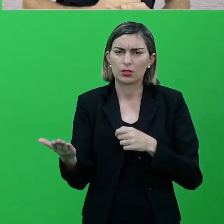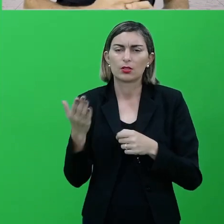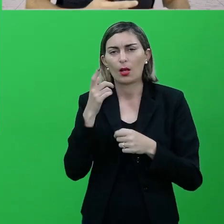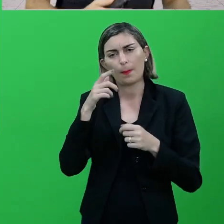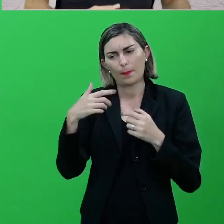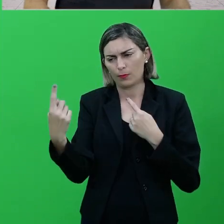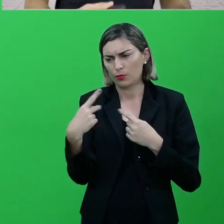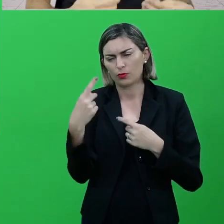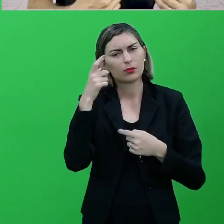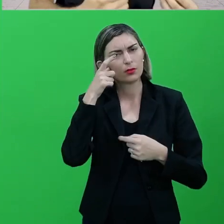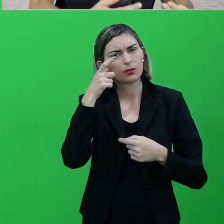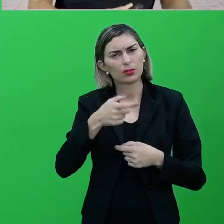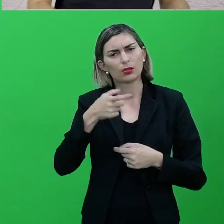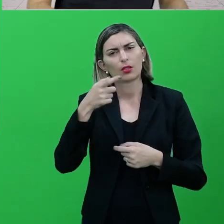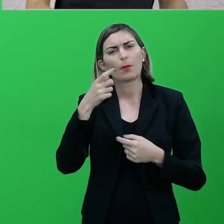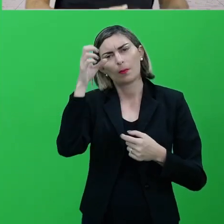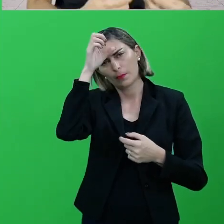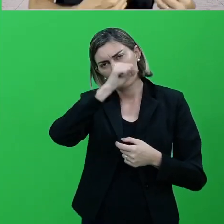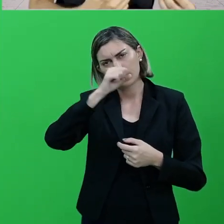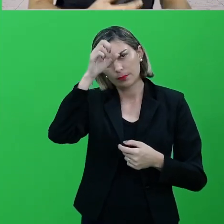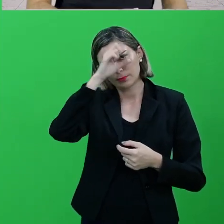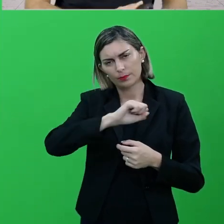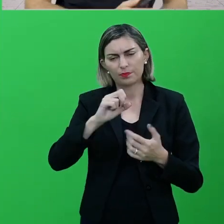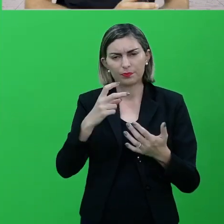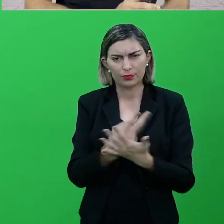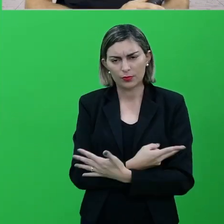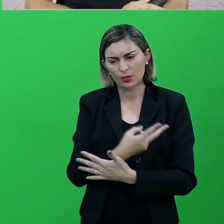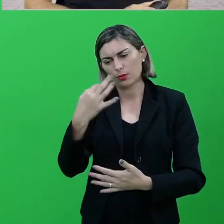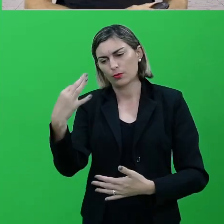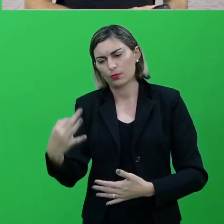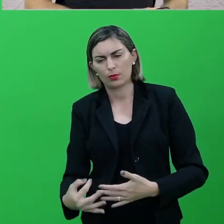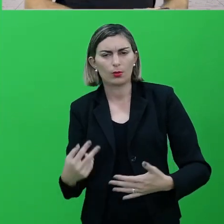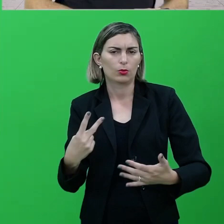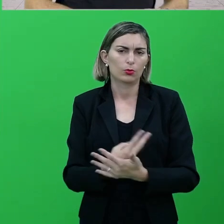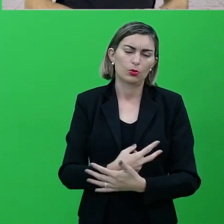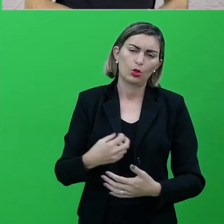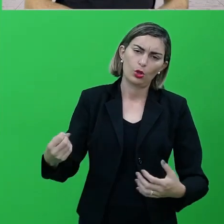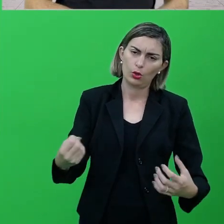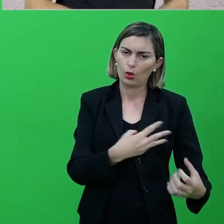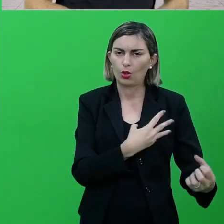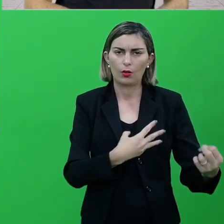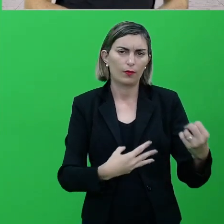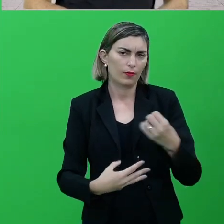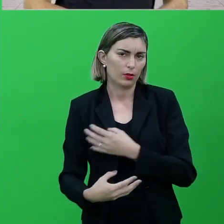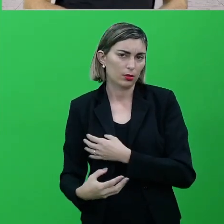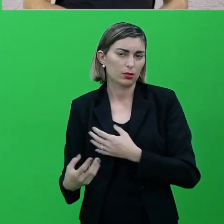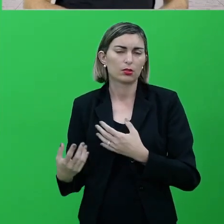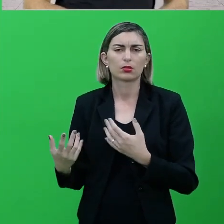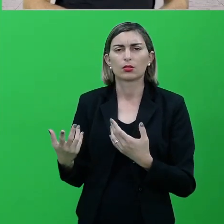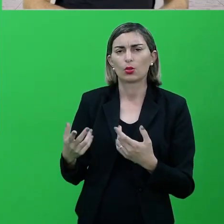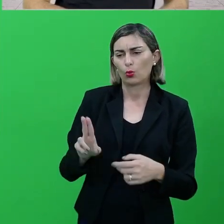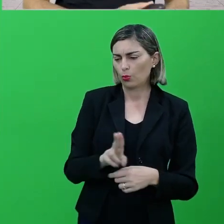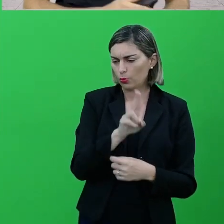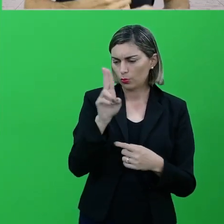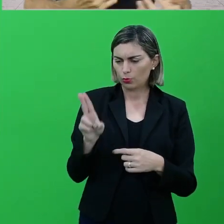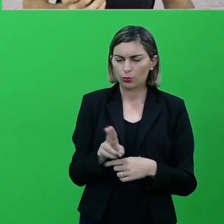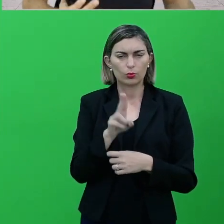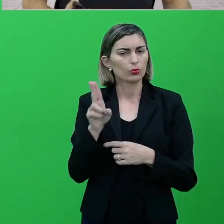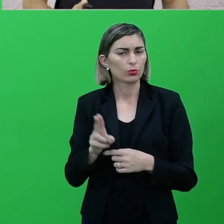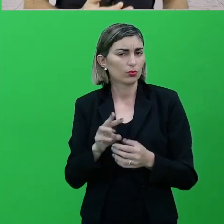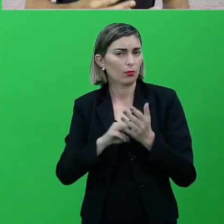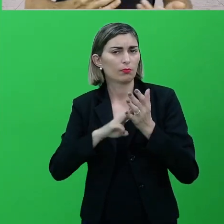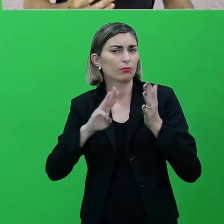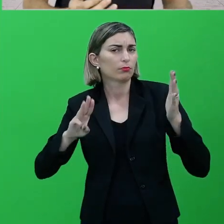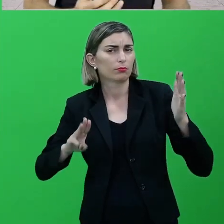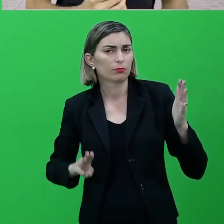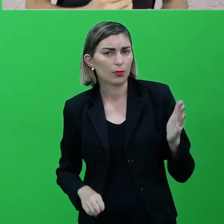interessadas elas podem aprender, né, com os erros e acertos das inovações e utilizar, né, metodologias